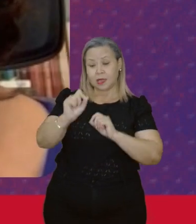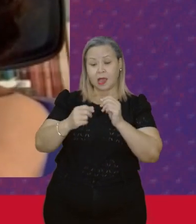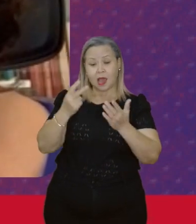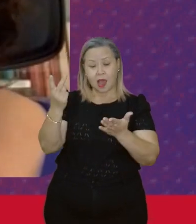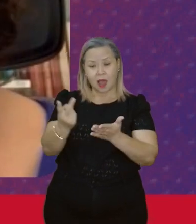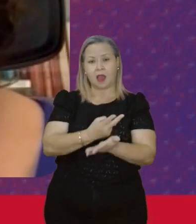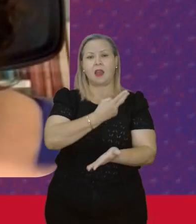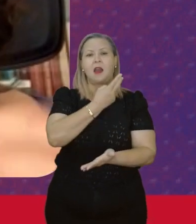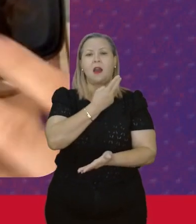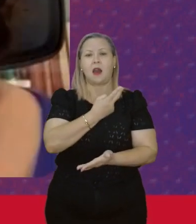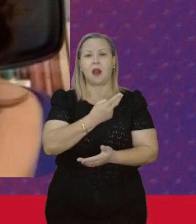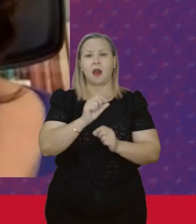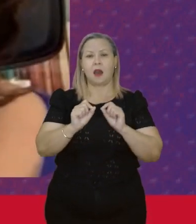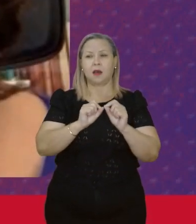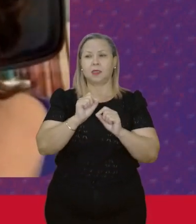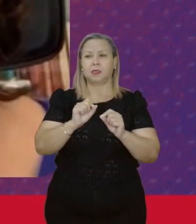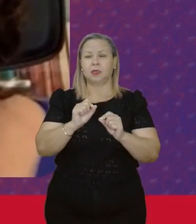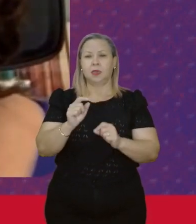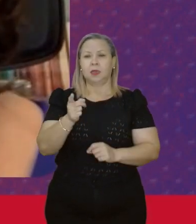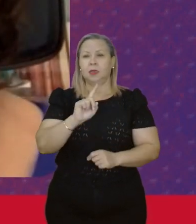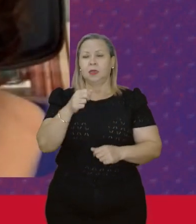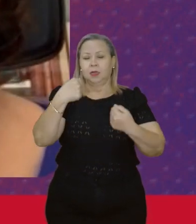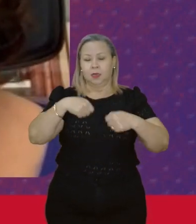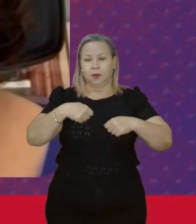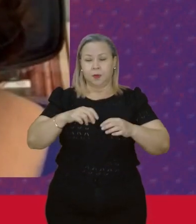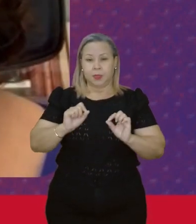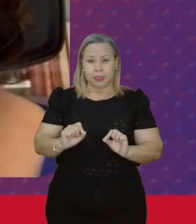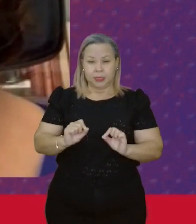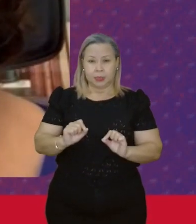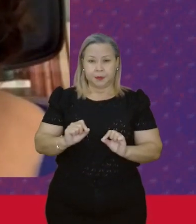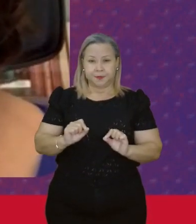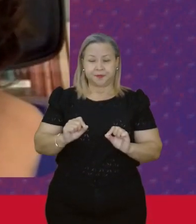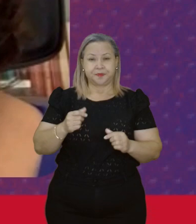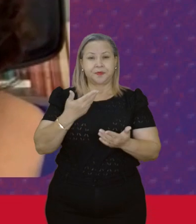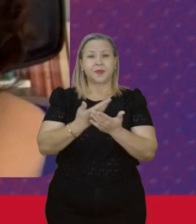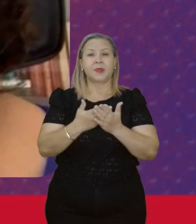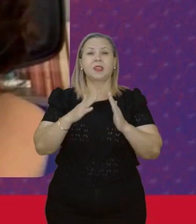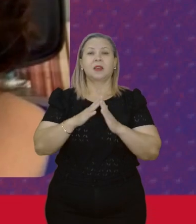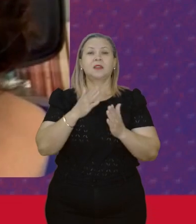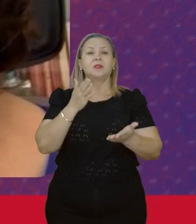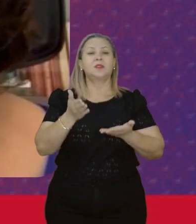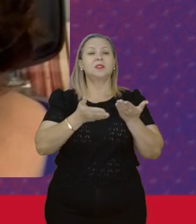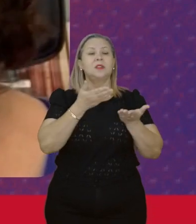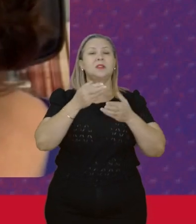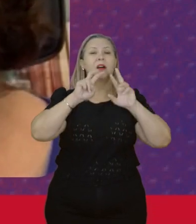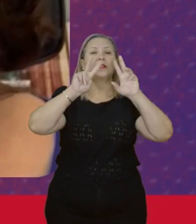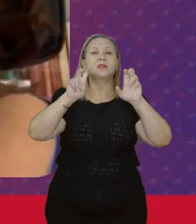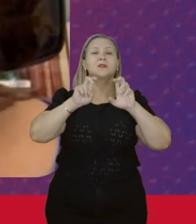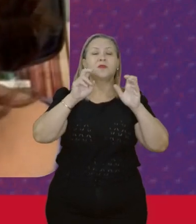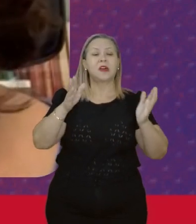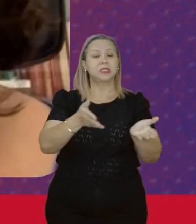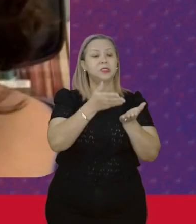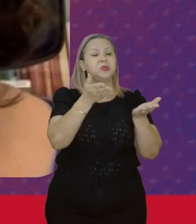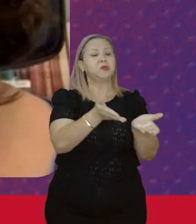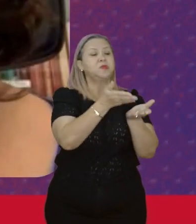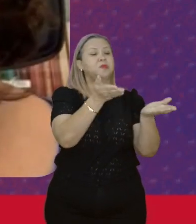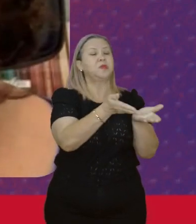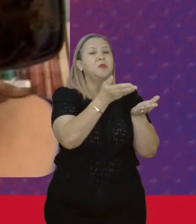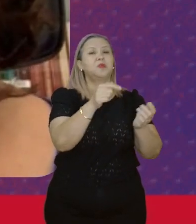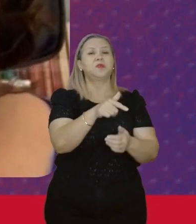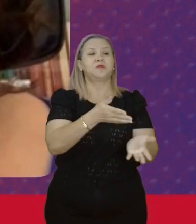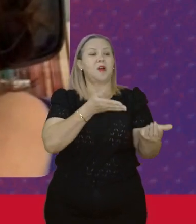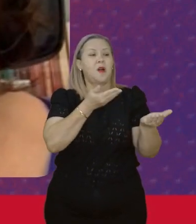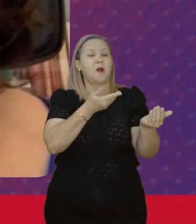errada, imprecisa, de que a escola, ao tratar dessas questões, vai induzir os jovens.